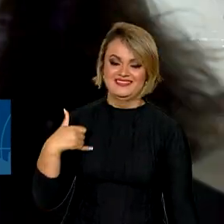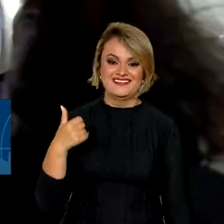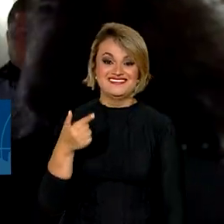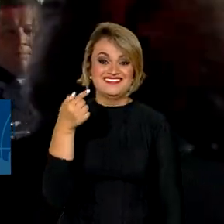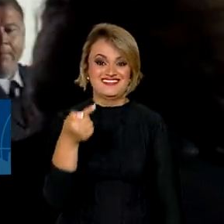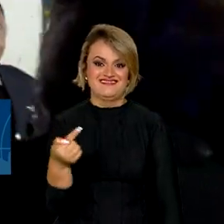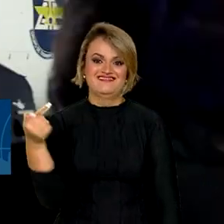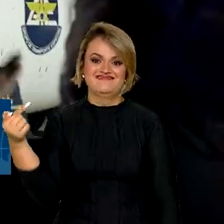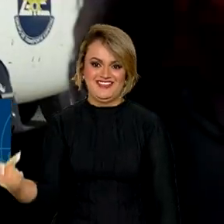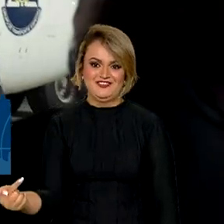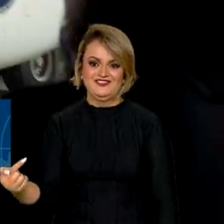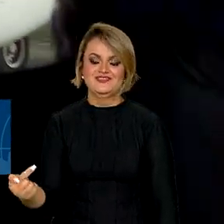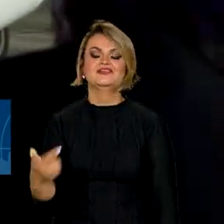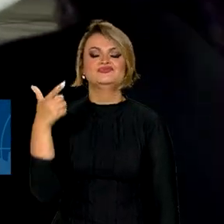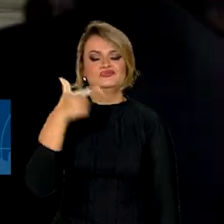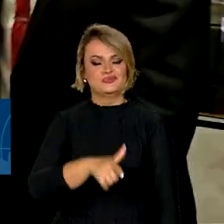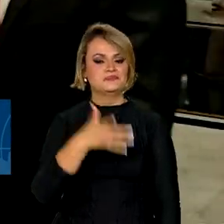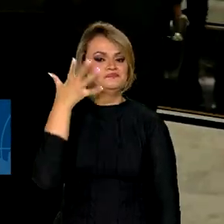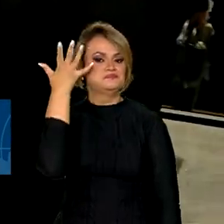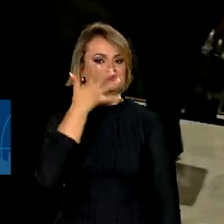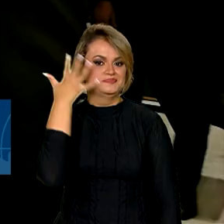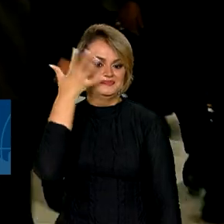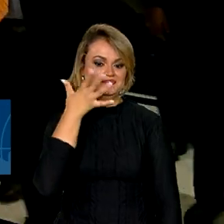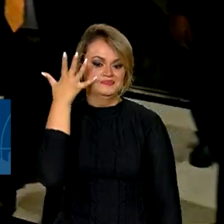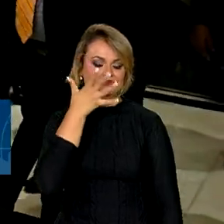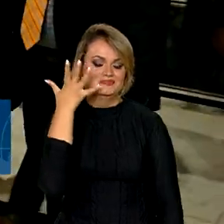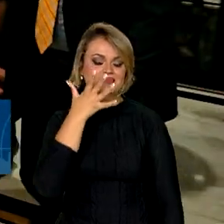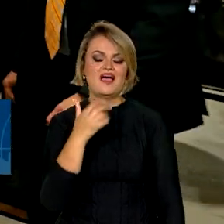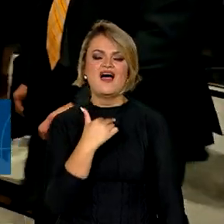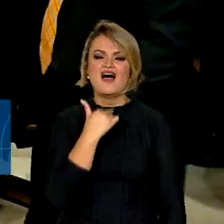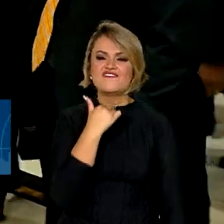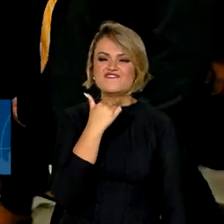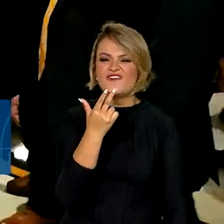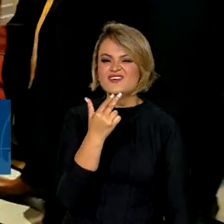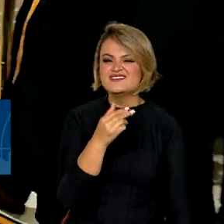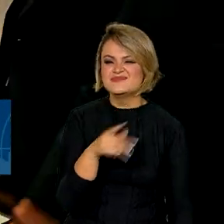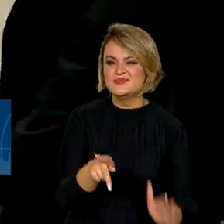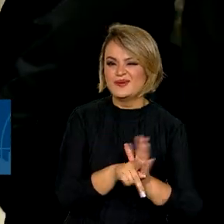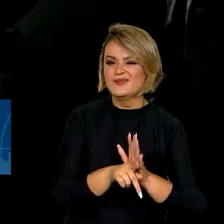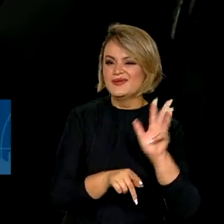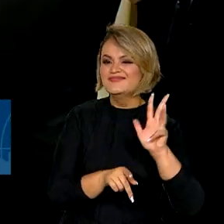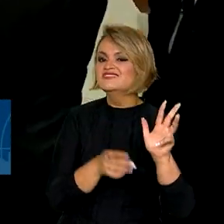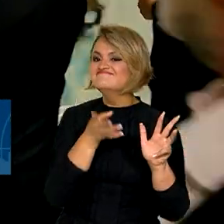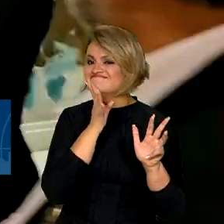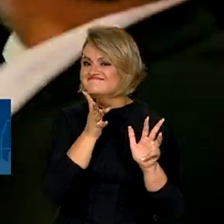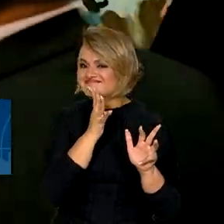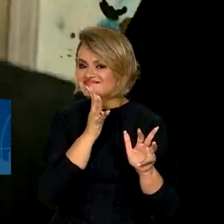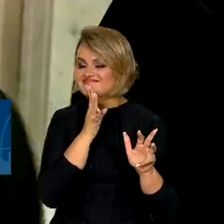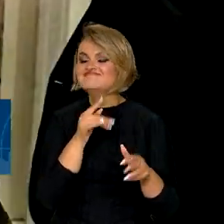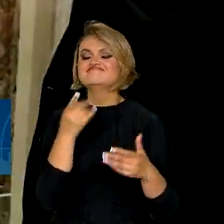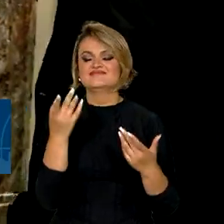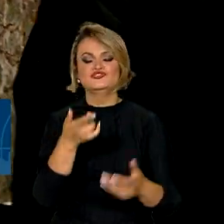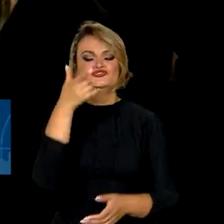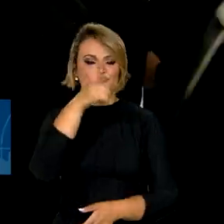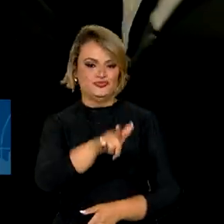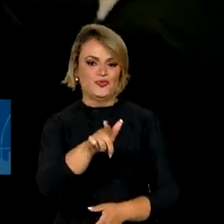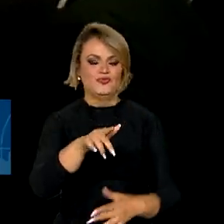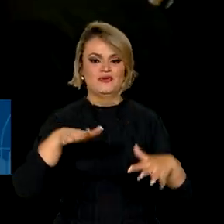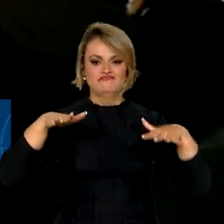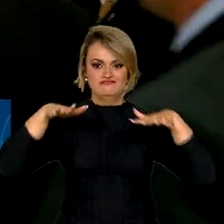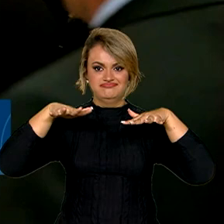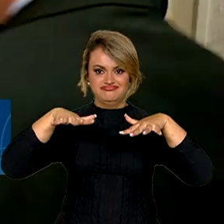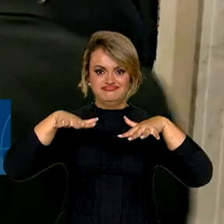77 anos voltará a discursar. A velha voz rouca que nós conhecemos tão bem será ouvida